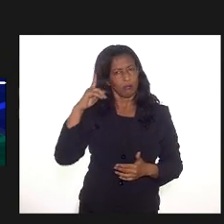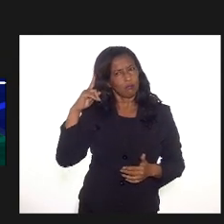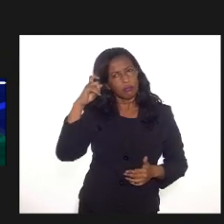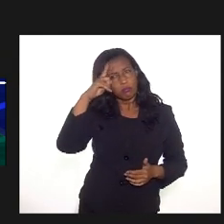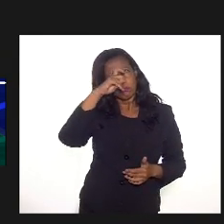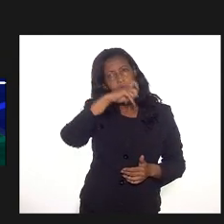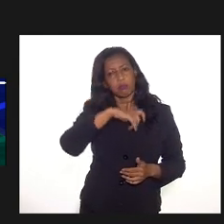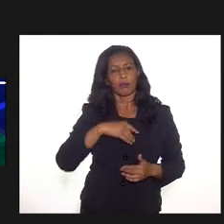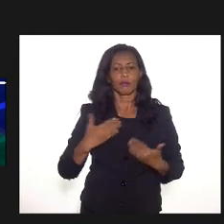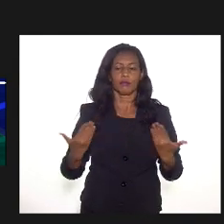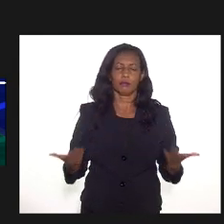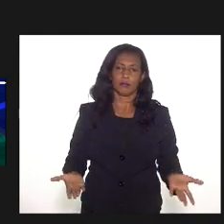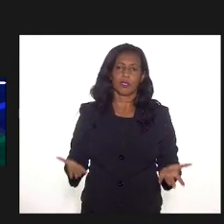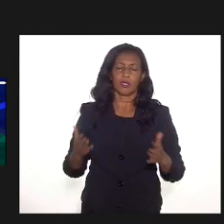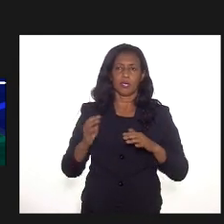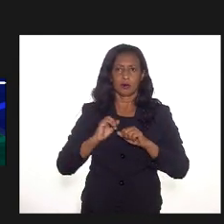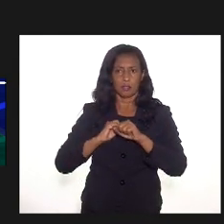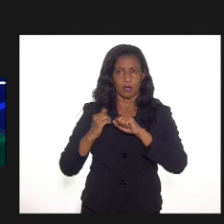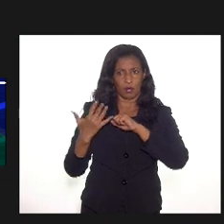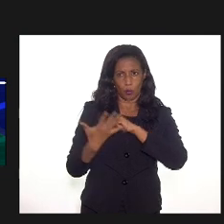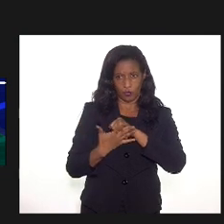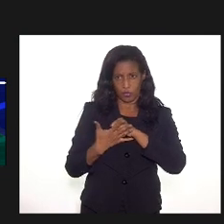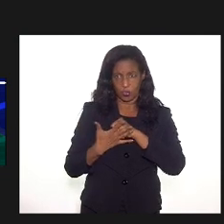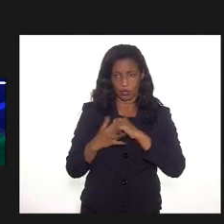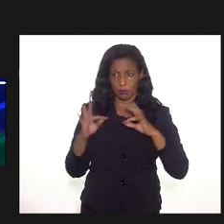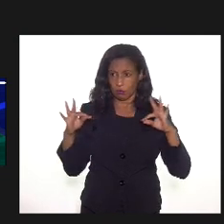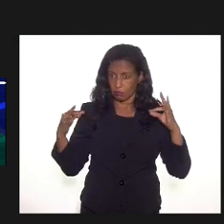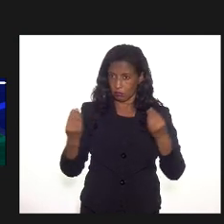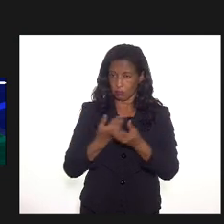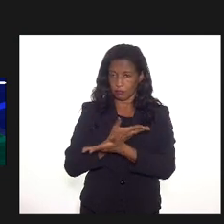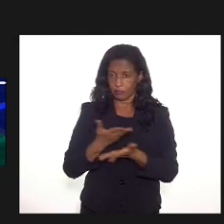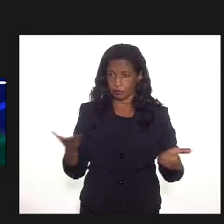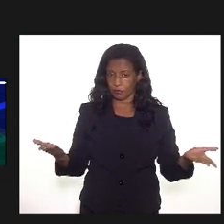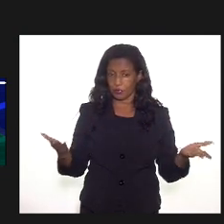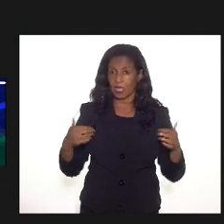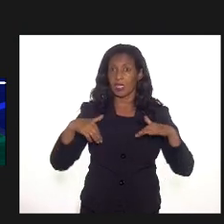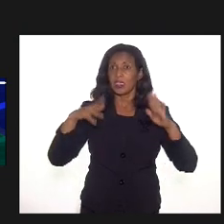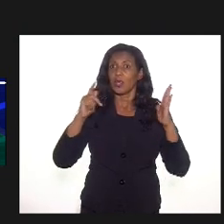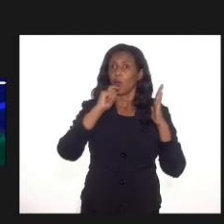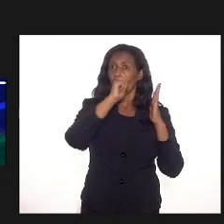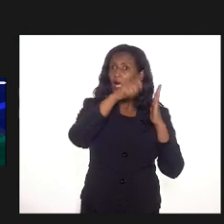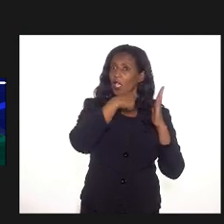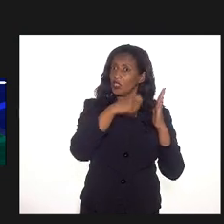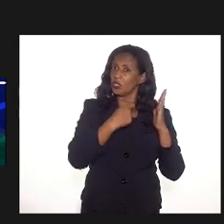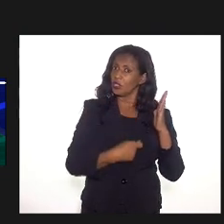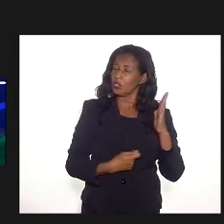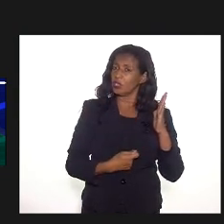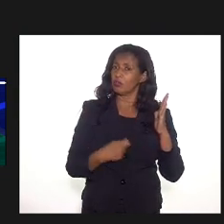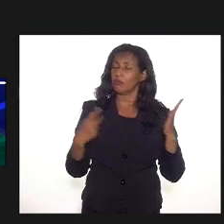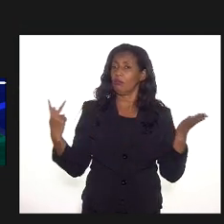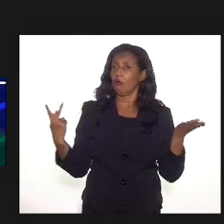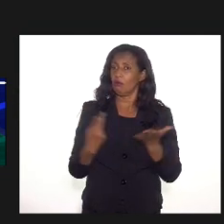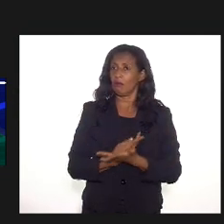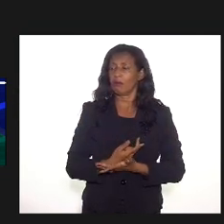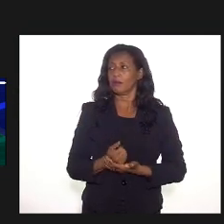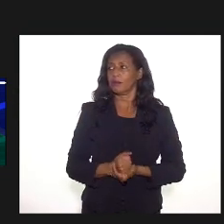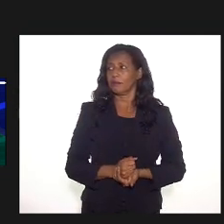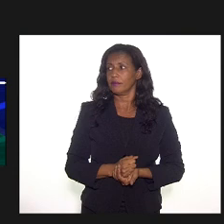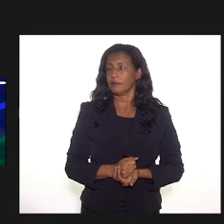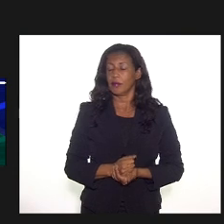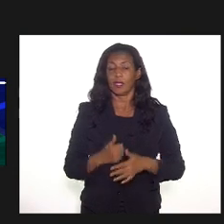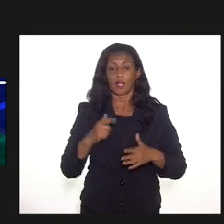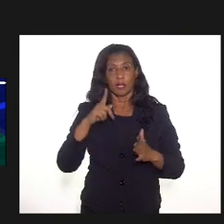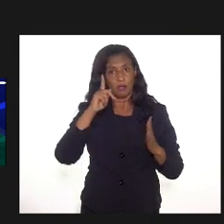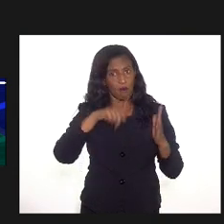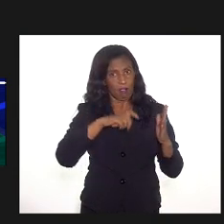como essa história da Covid para todos nós sem que os registros sejam efetuados. E é